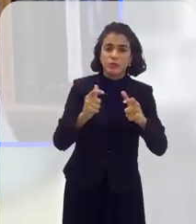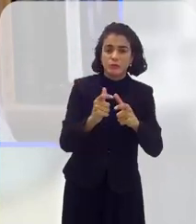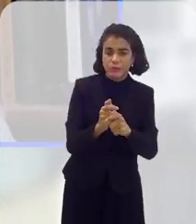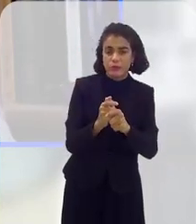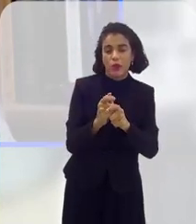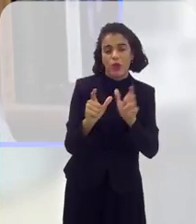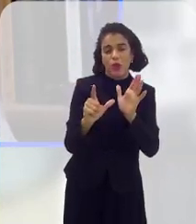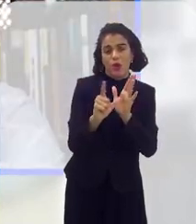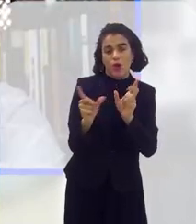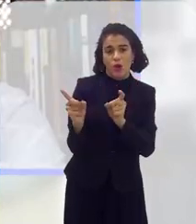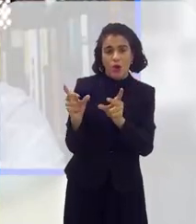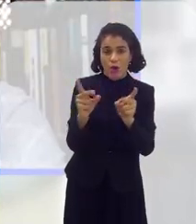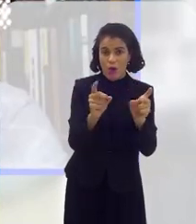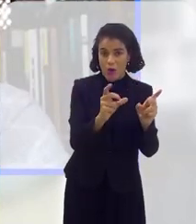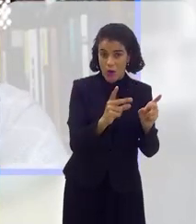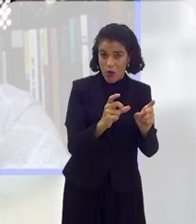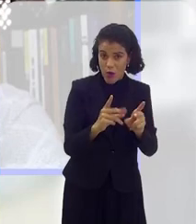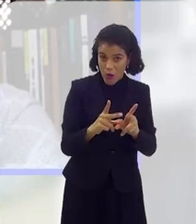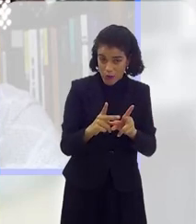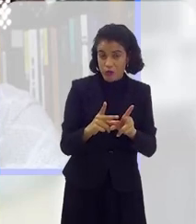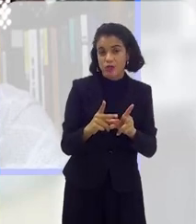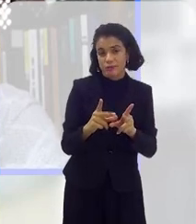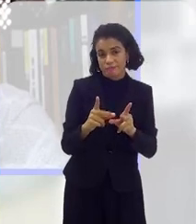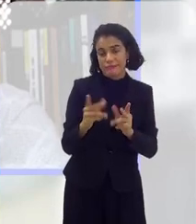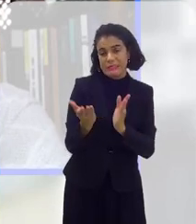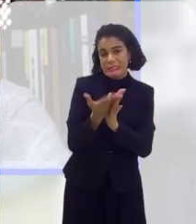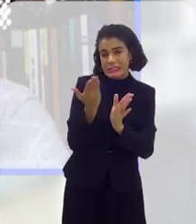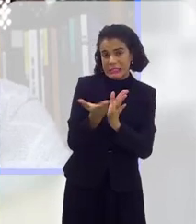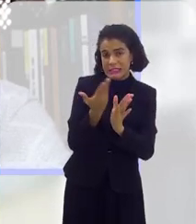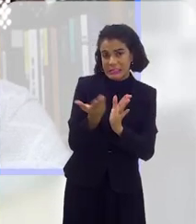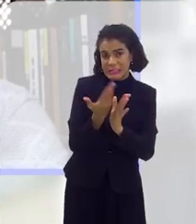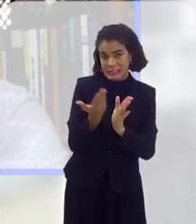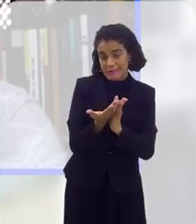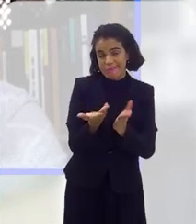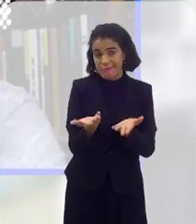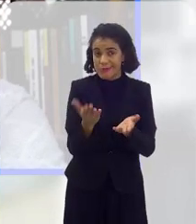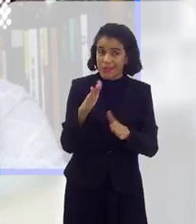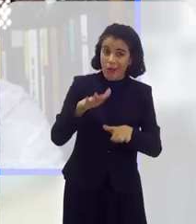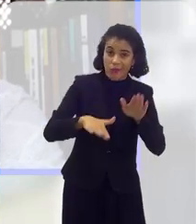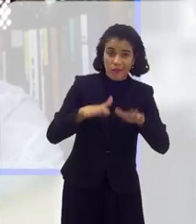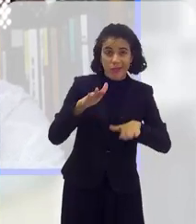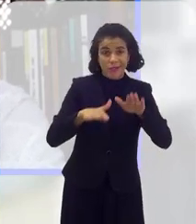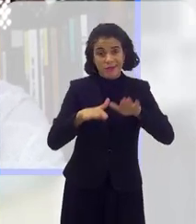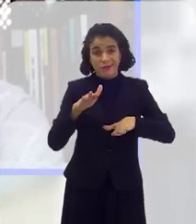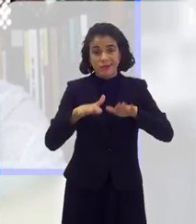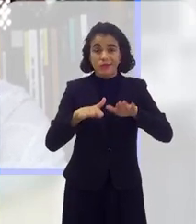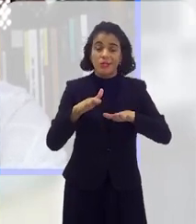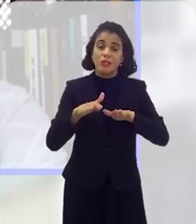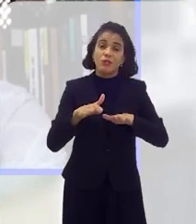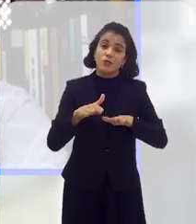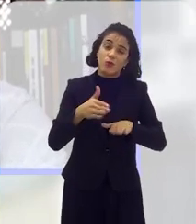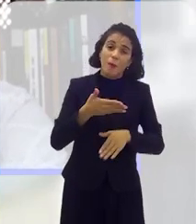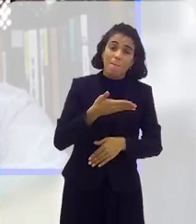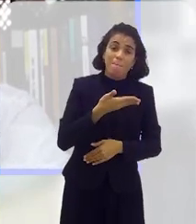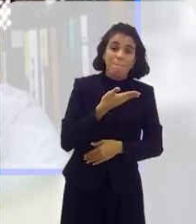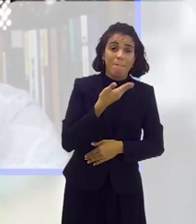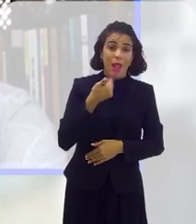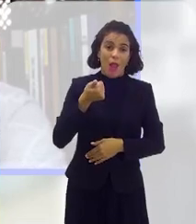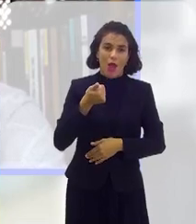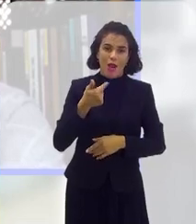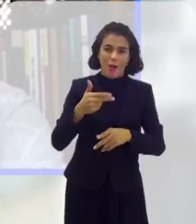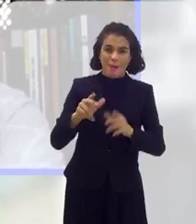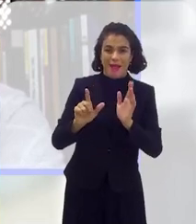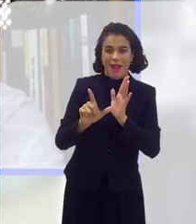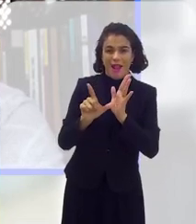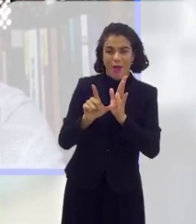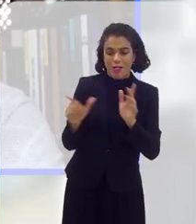das livrarias, das grandes redes de livrarias, talvez isso favoreça as livrarias menores,